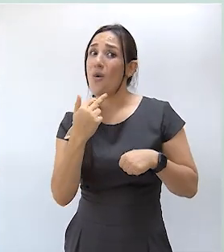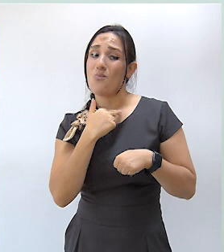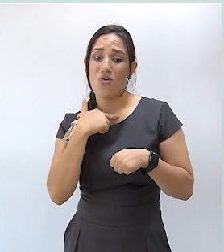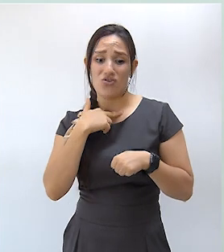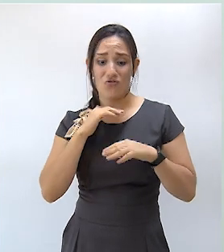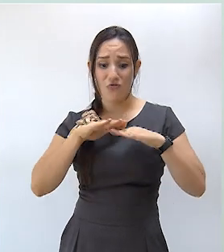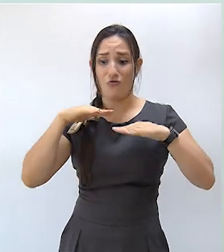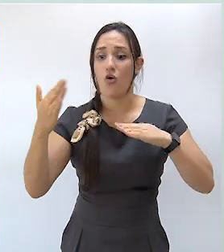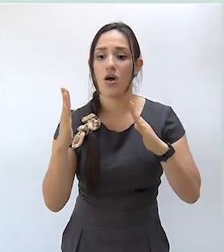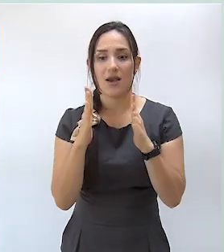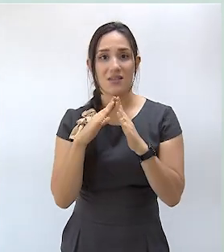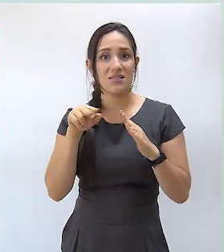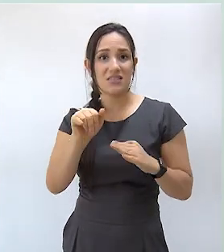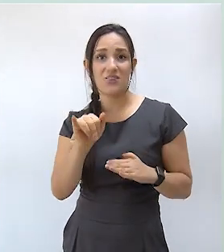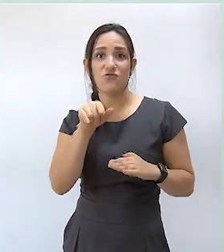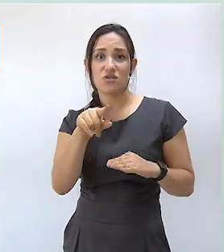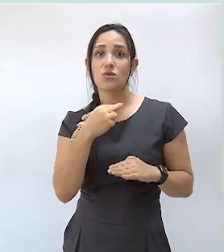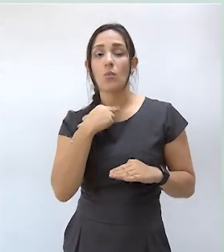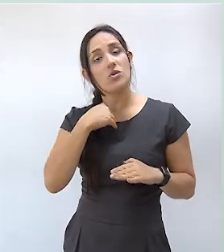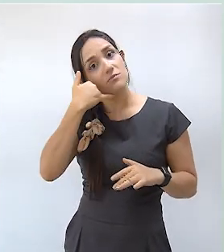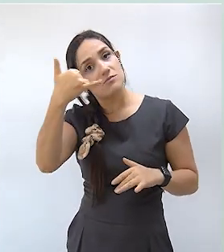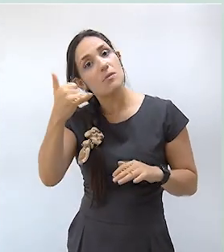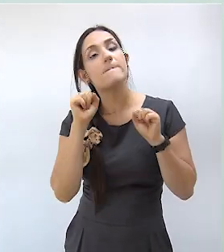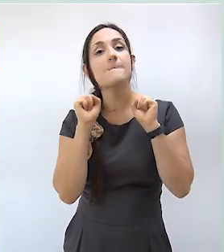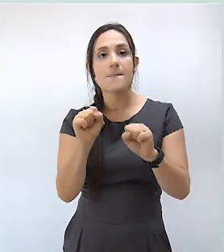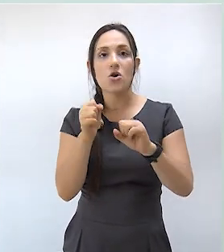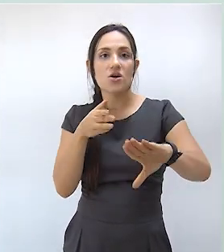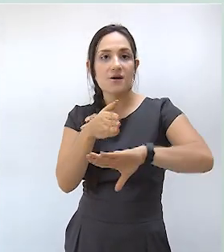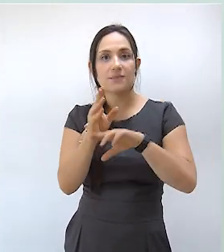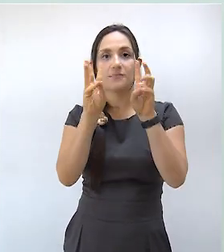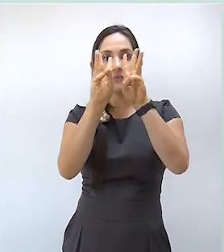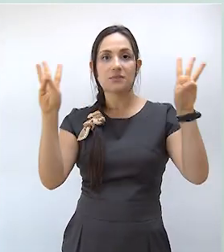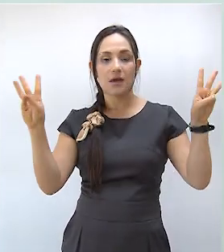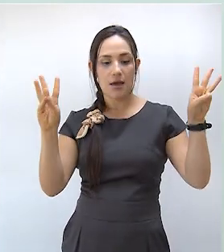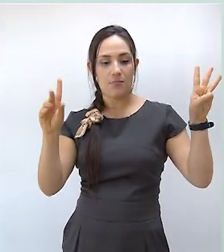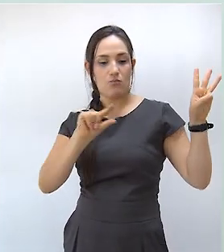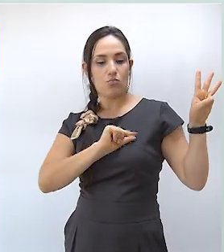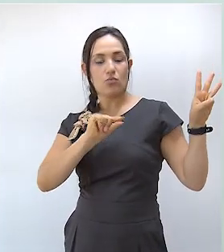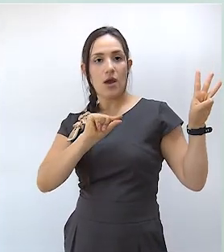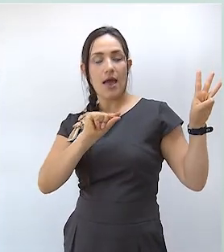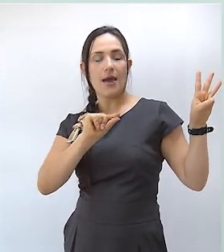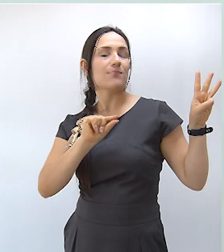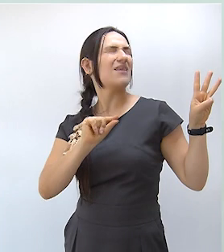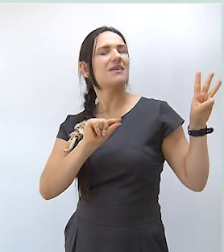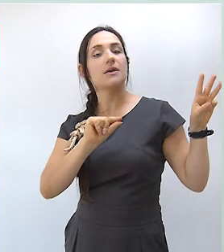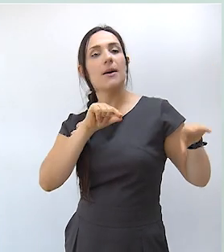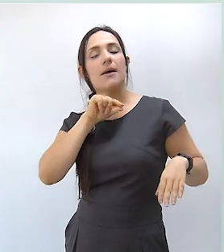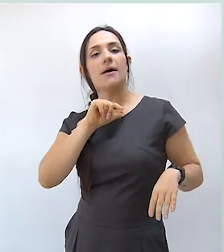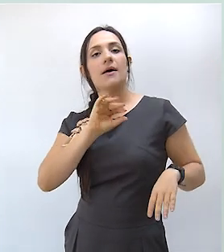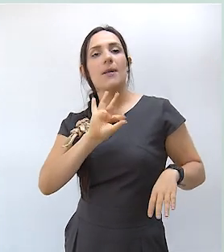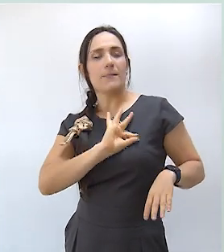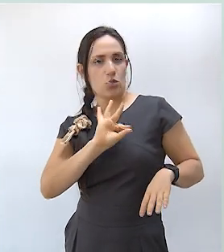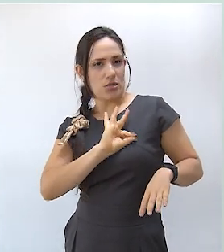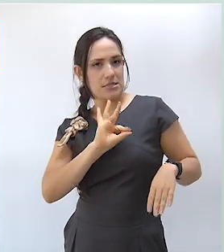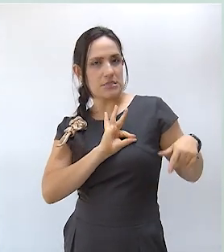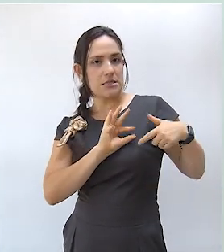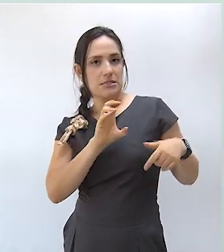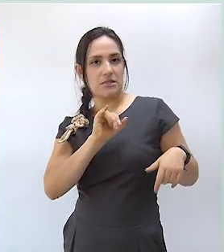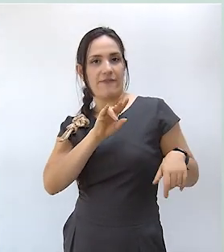a pandemia se você não pode sair de casa se você não pode falar no telefone Acesse o site da Polícia Civil